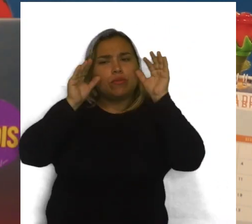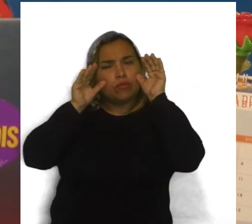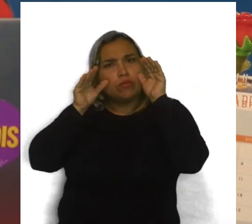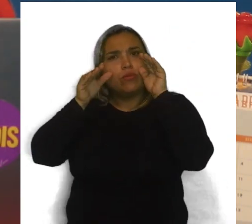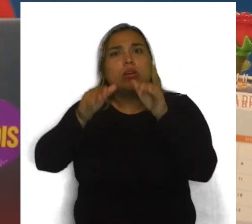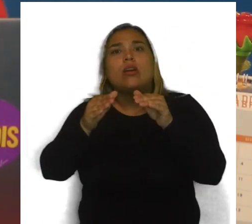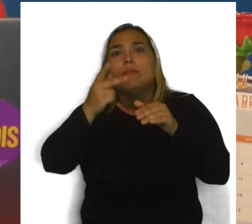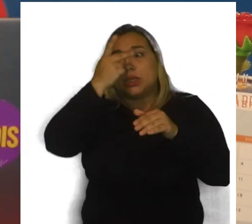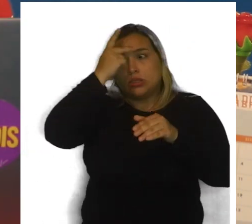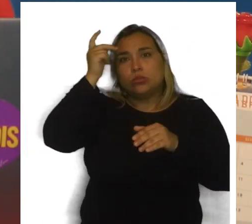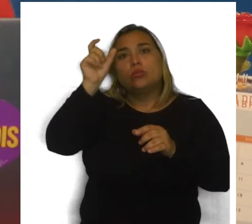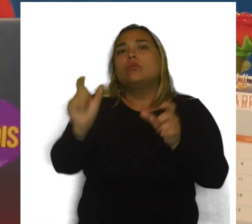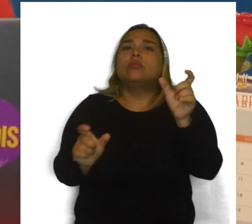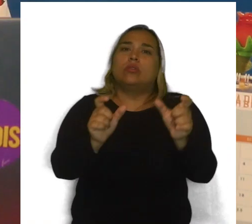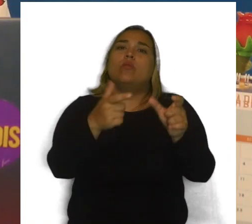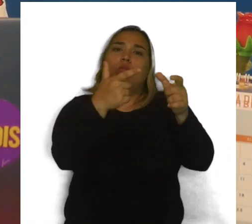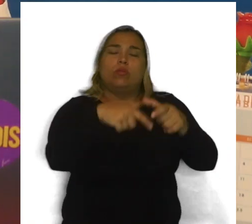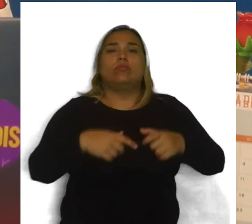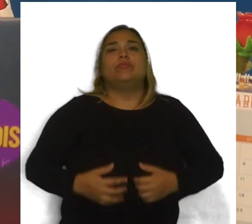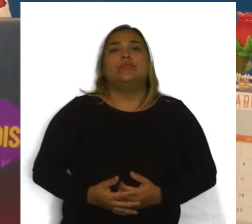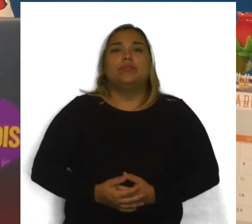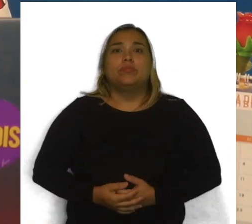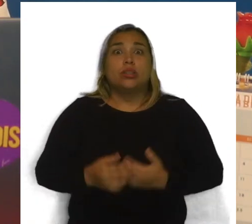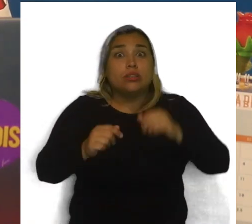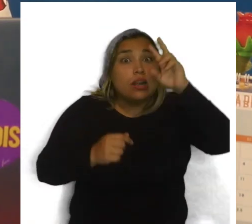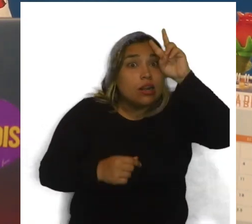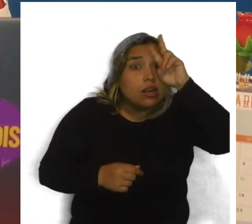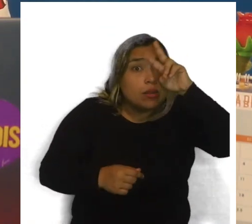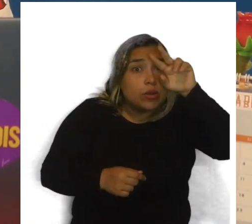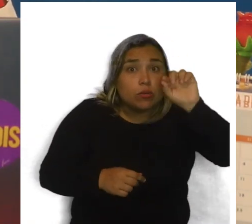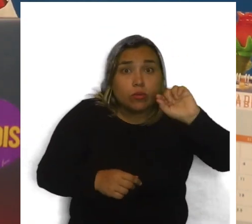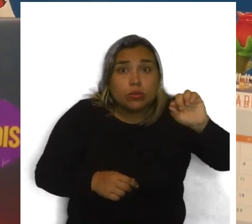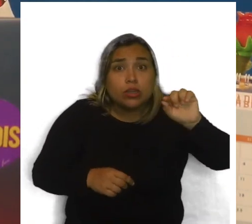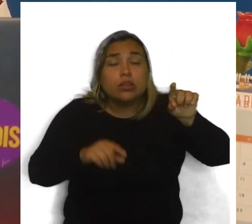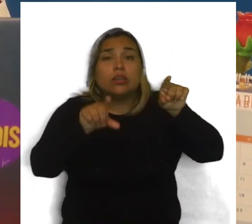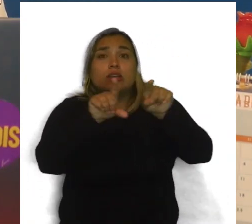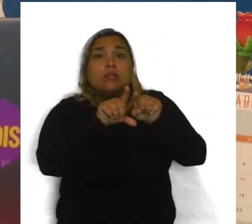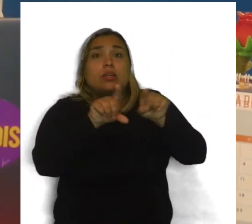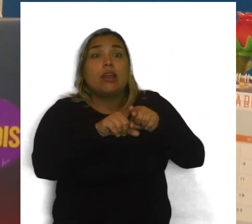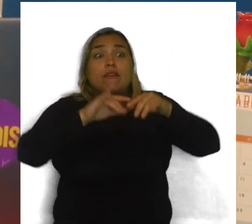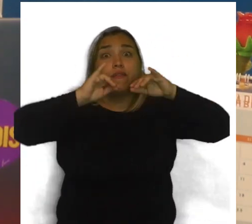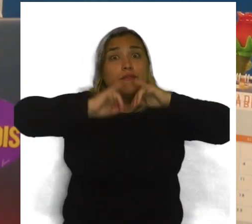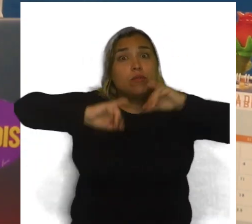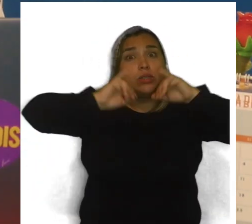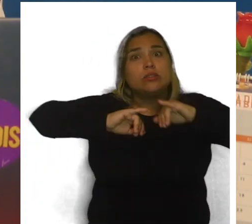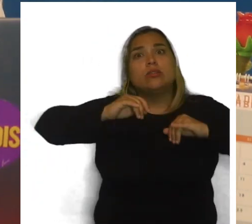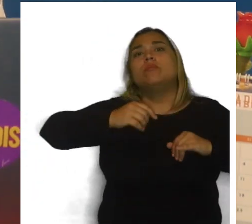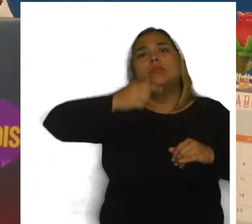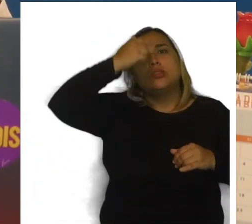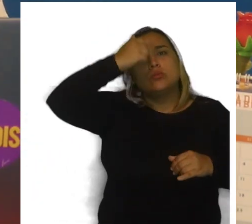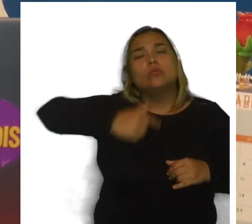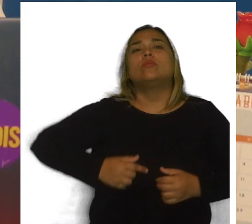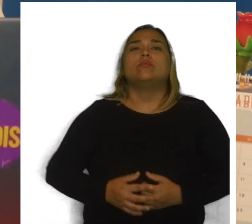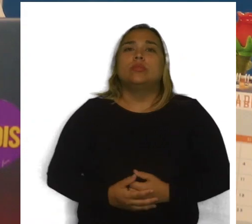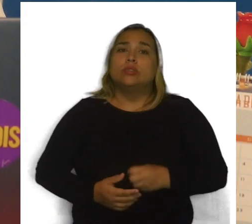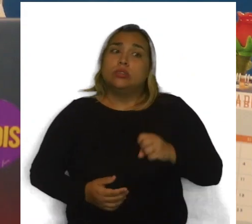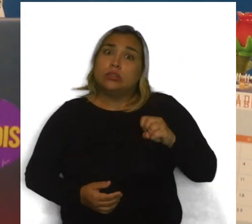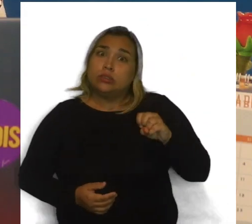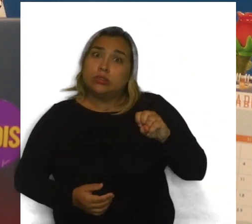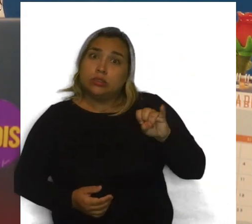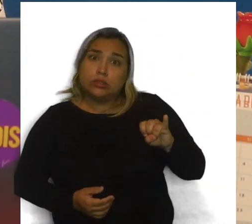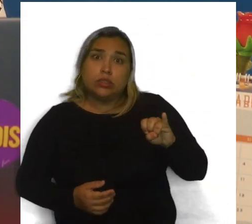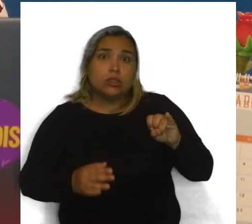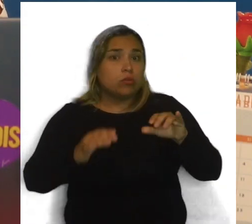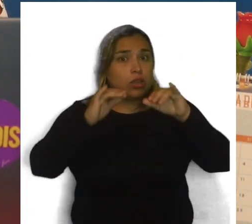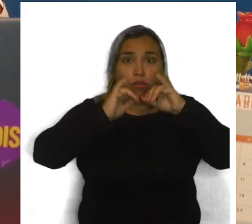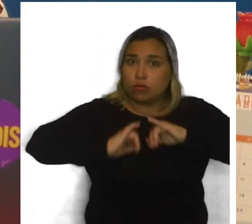a essa pessoa e departamento. Lembre-se de pedir para o órgão tarjar informações pessoais. E se o órgão não te der